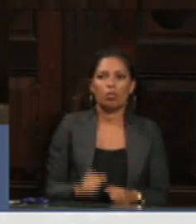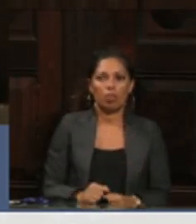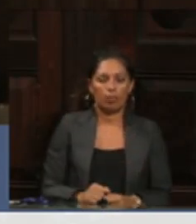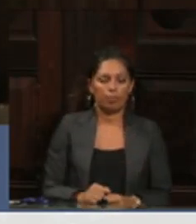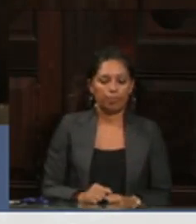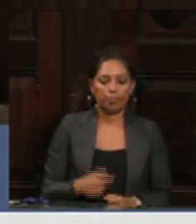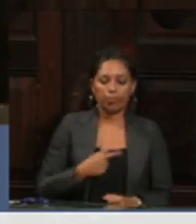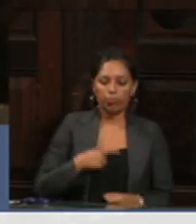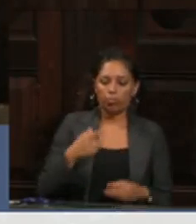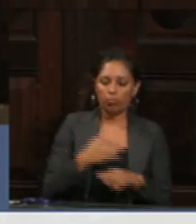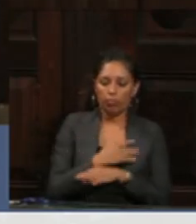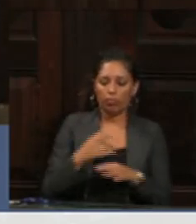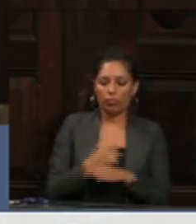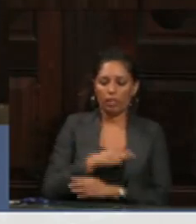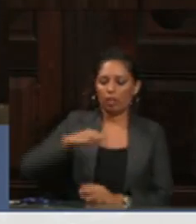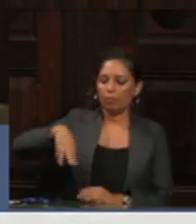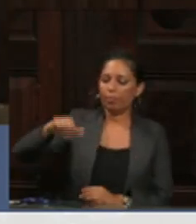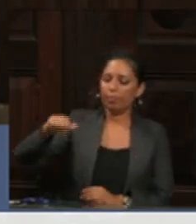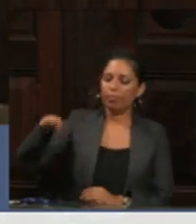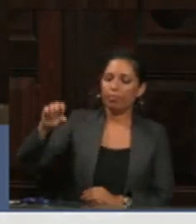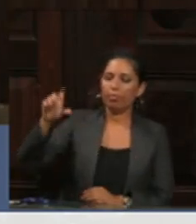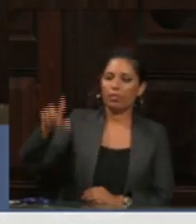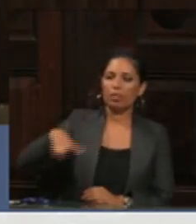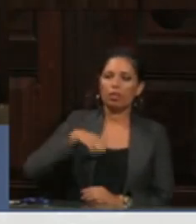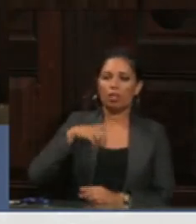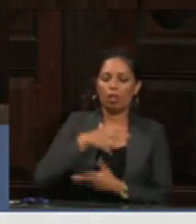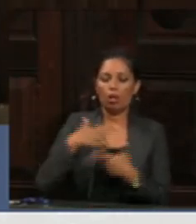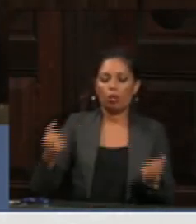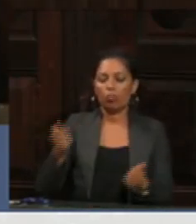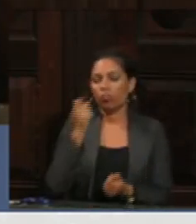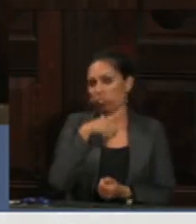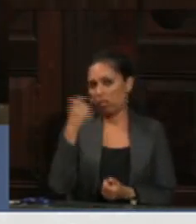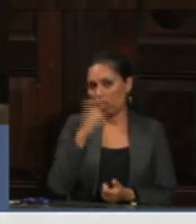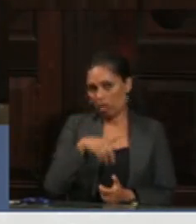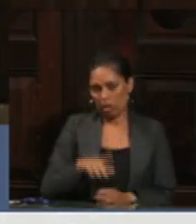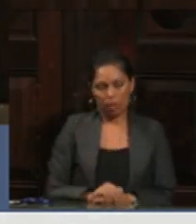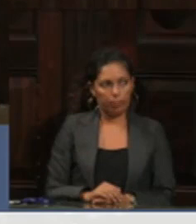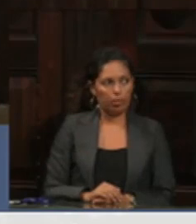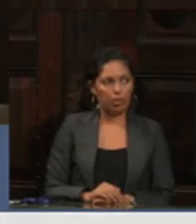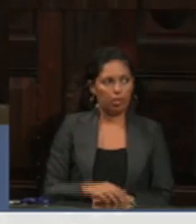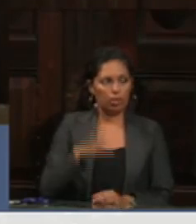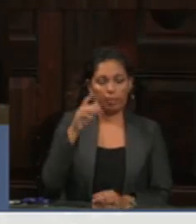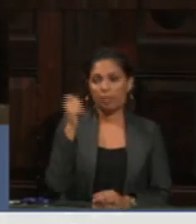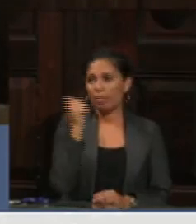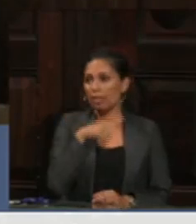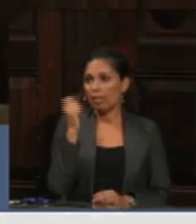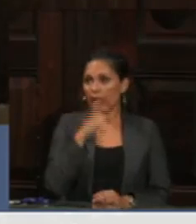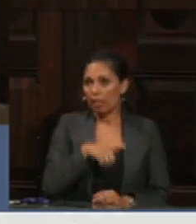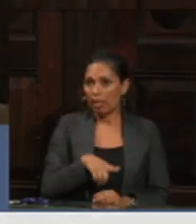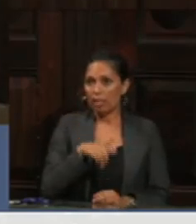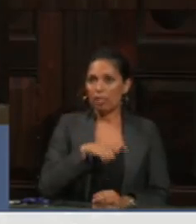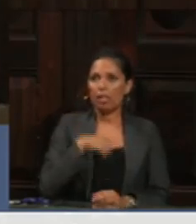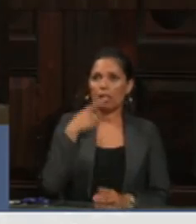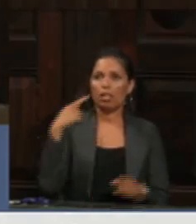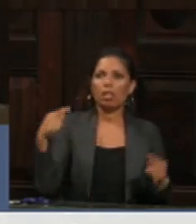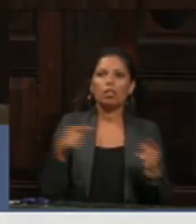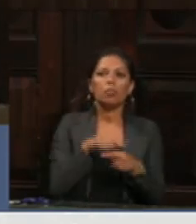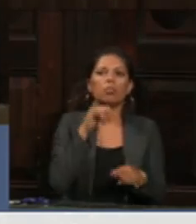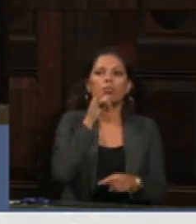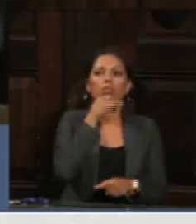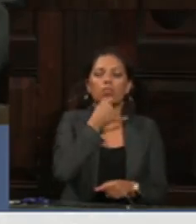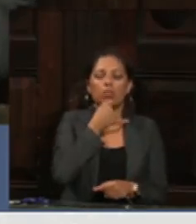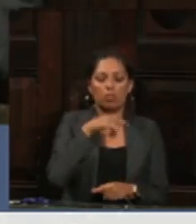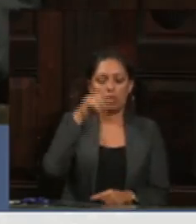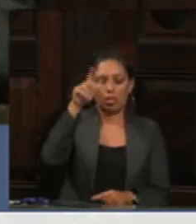algumas coisas muito engraçadas. Para não falar engraçada, para não falar que são tristes. O prefeito